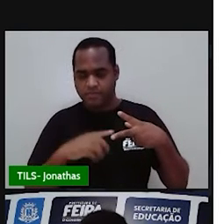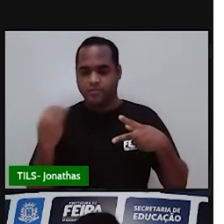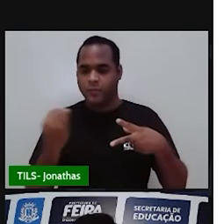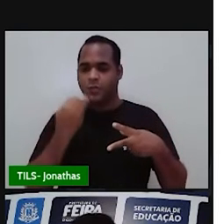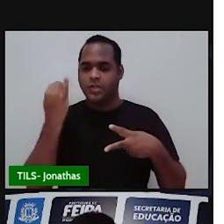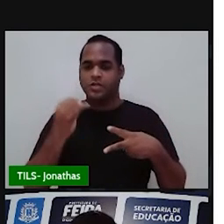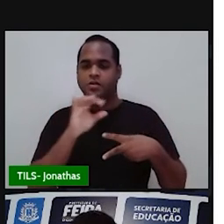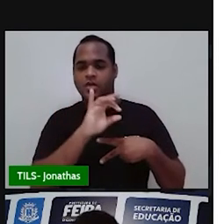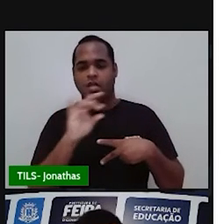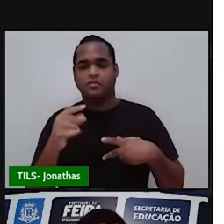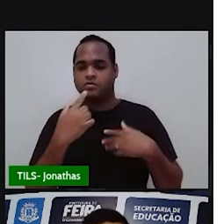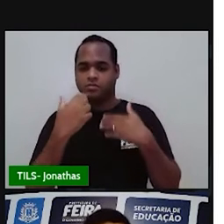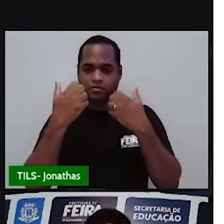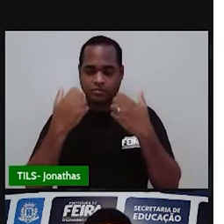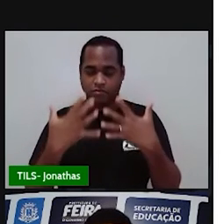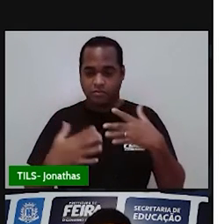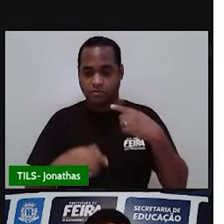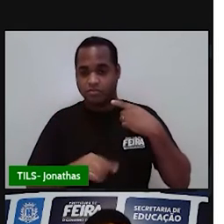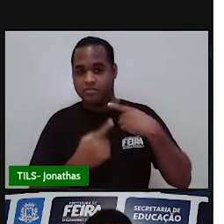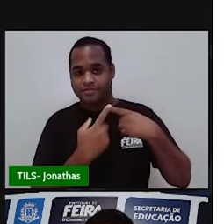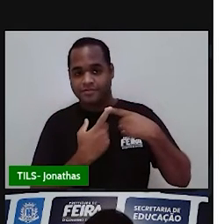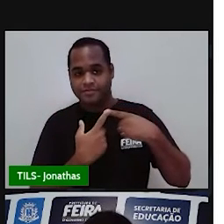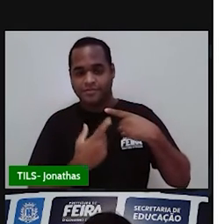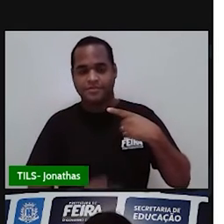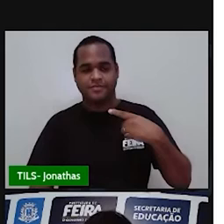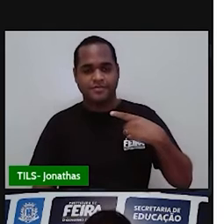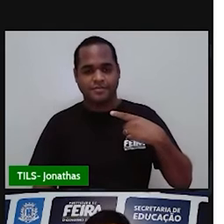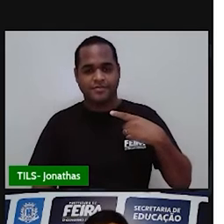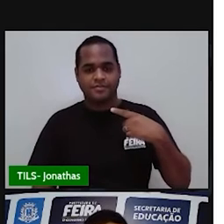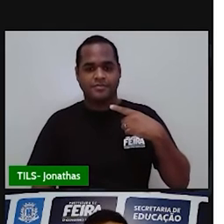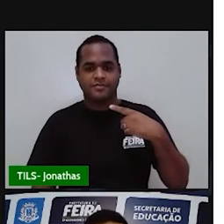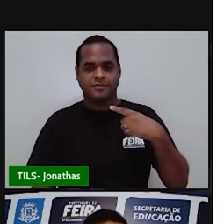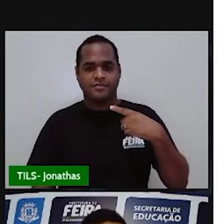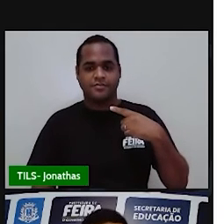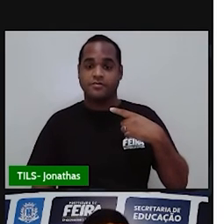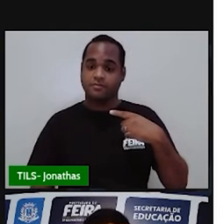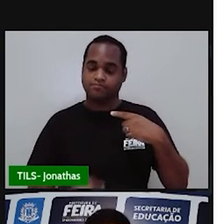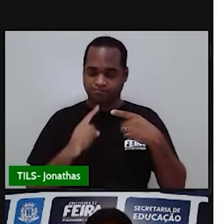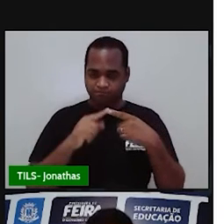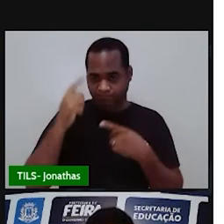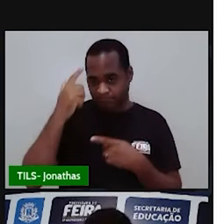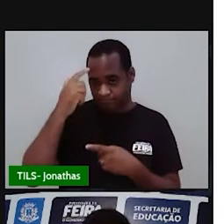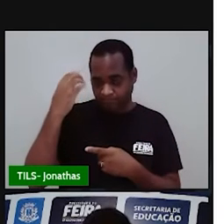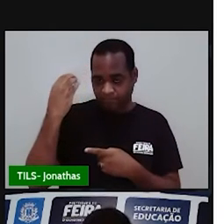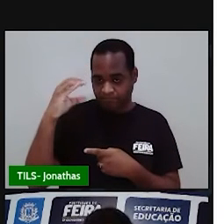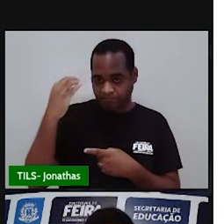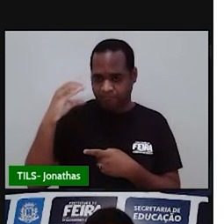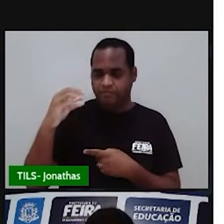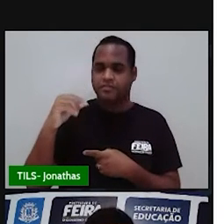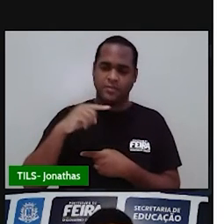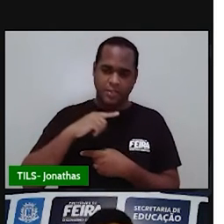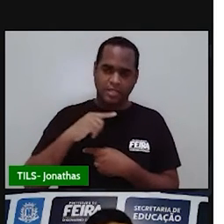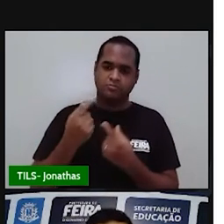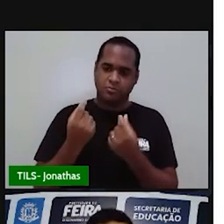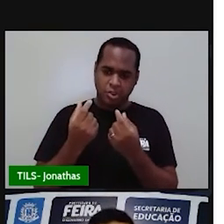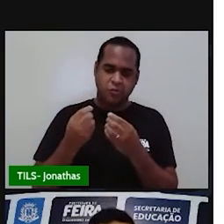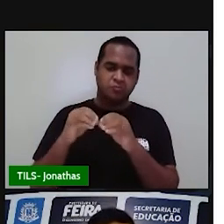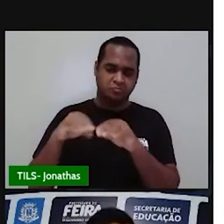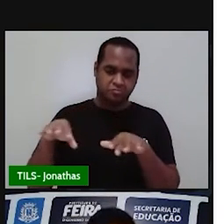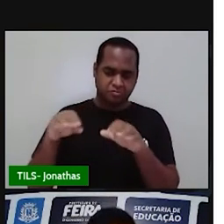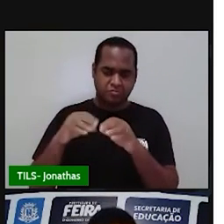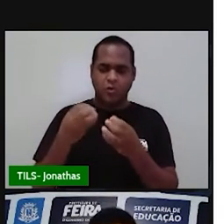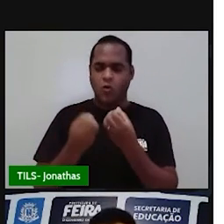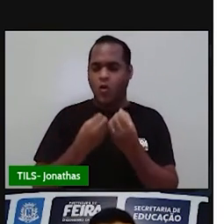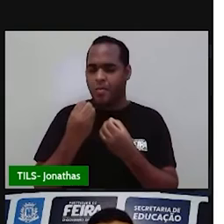agora há pouco. O primeiro é uma consciência financeira, né? Como